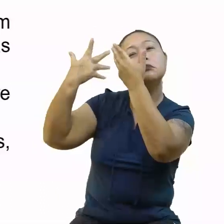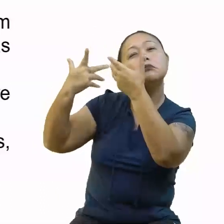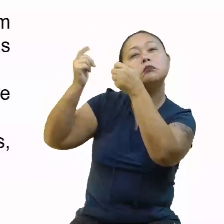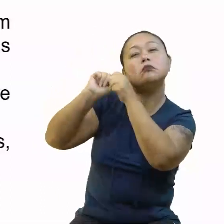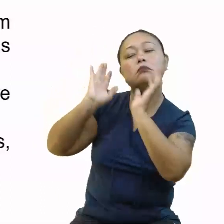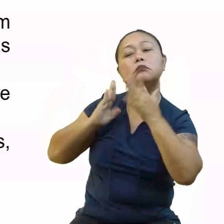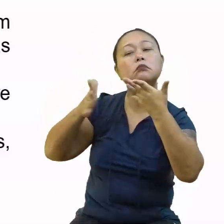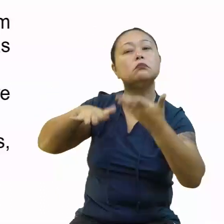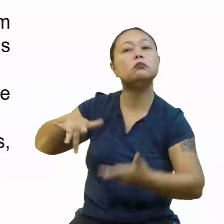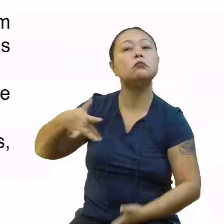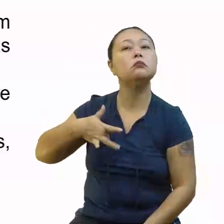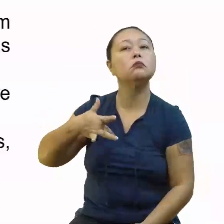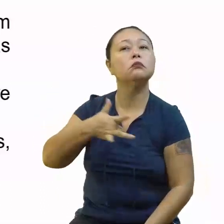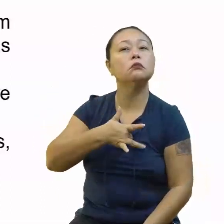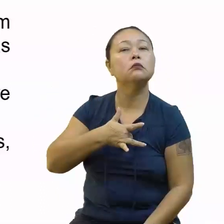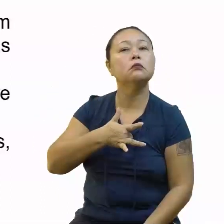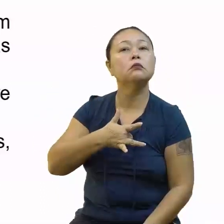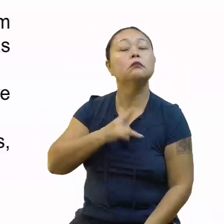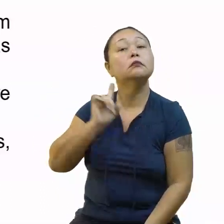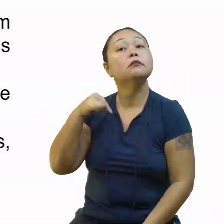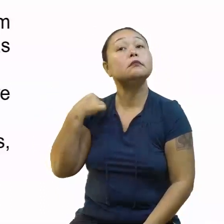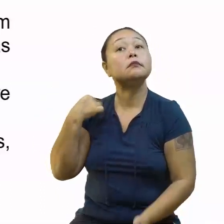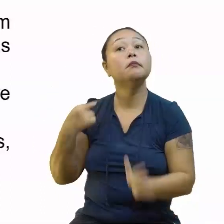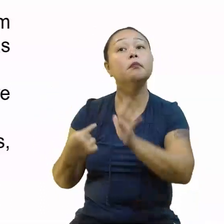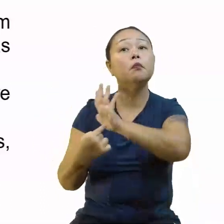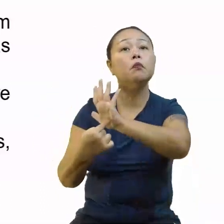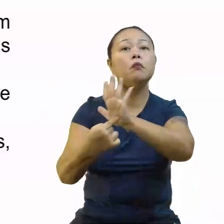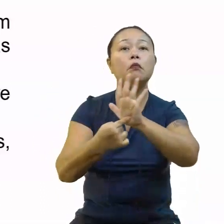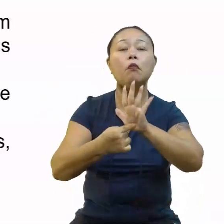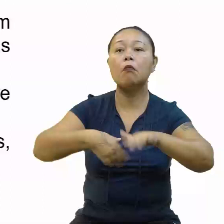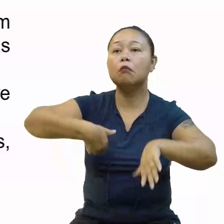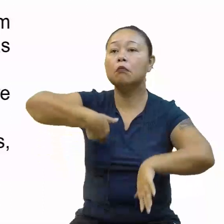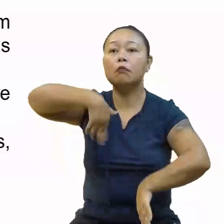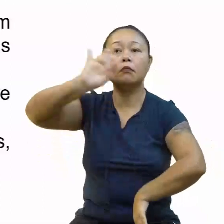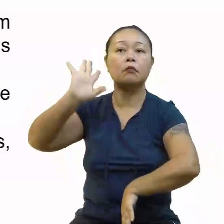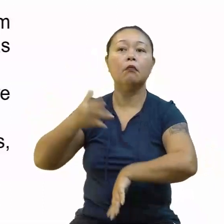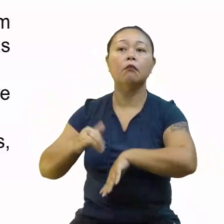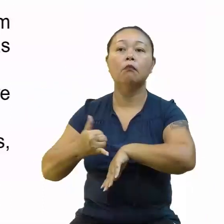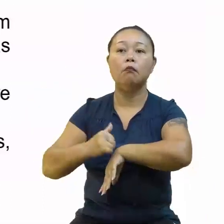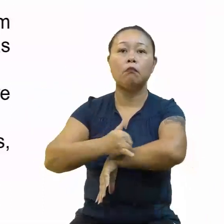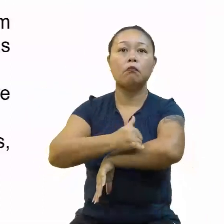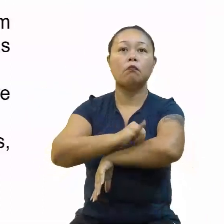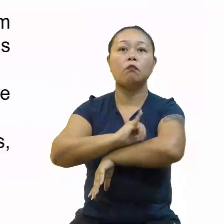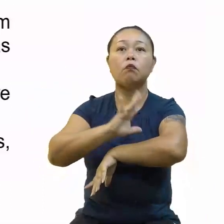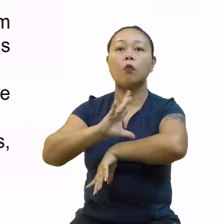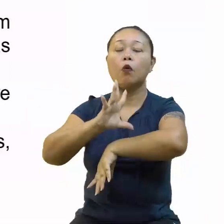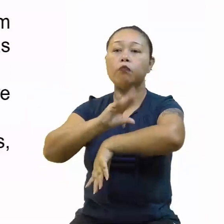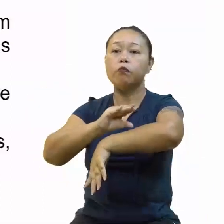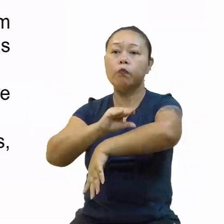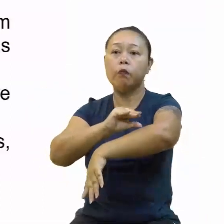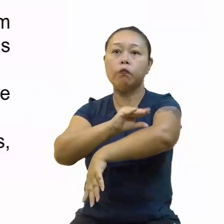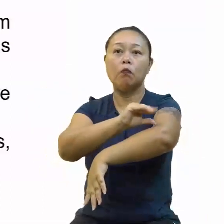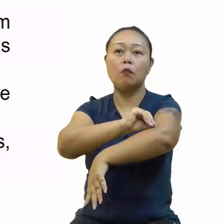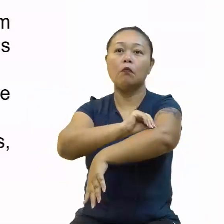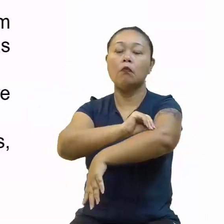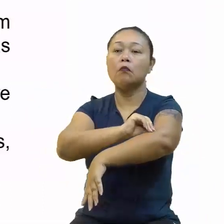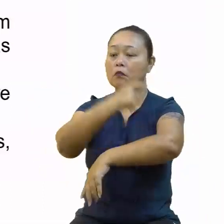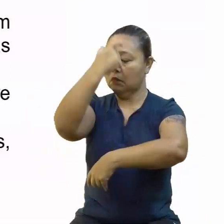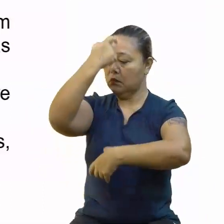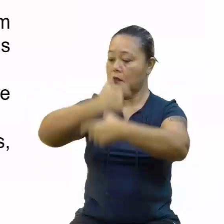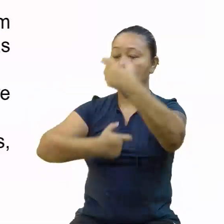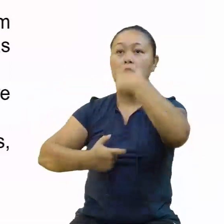reflexão sobre saúde e aponta o excesso de peso e de gordura corporal